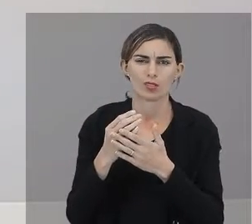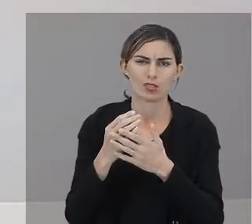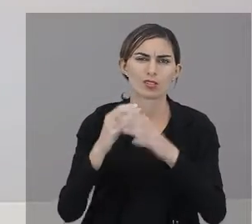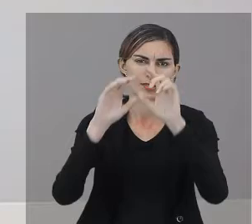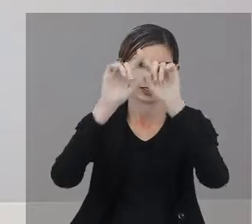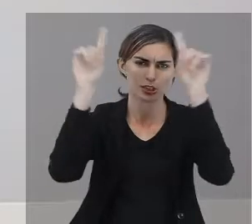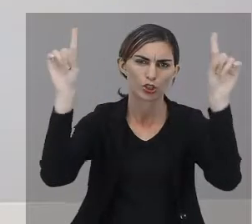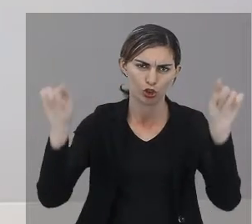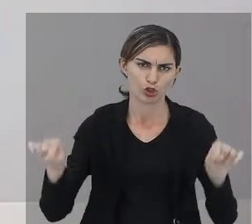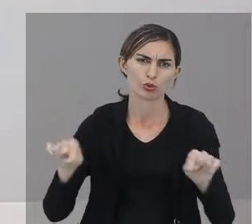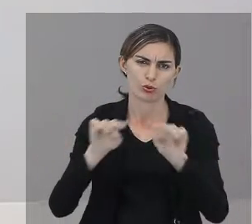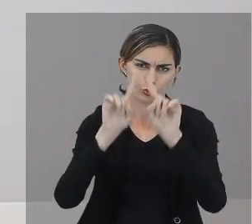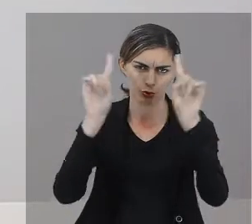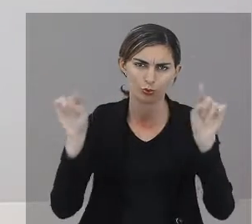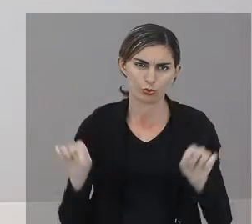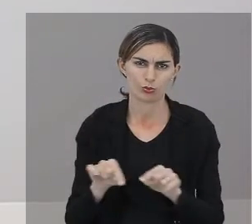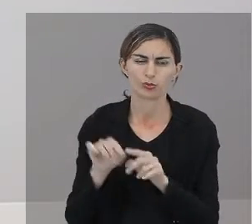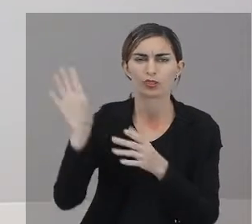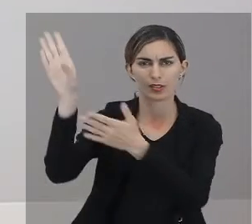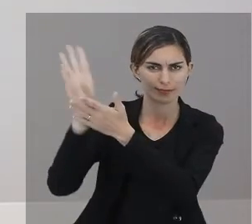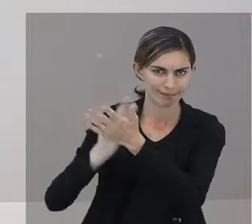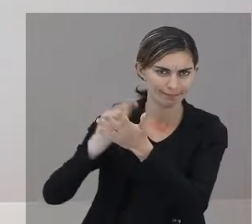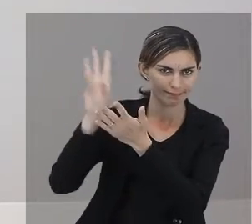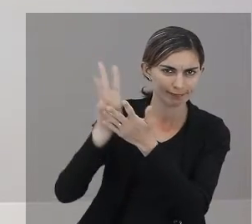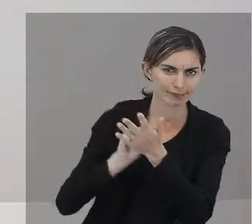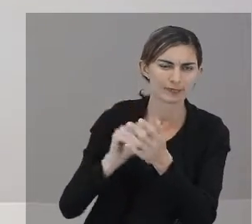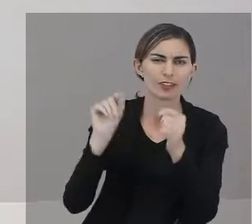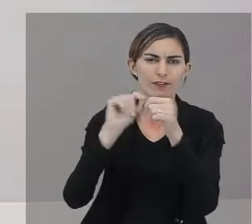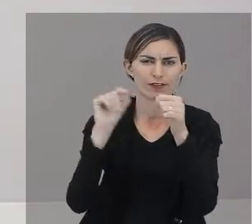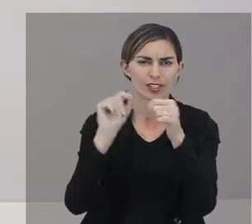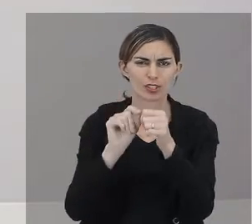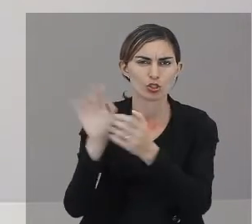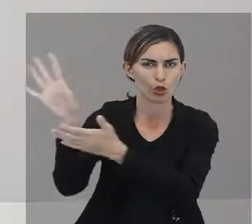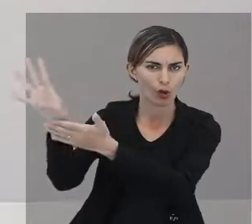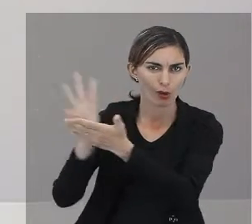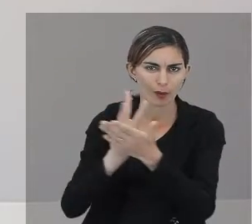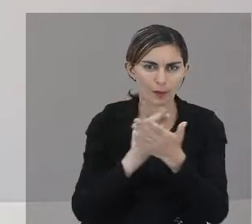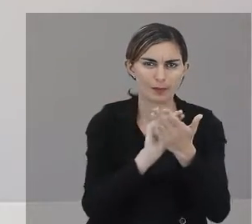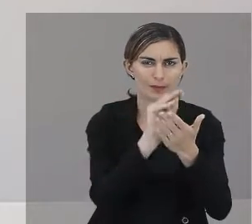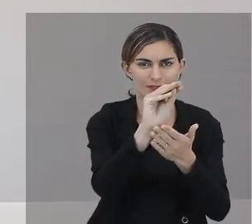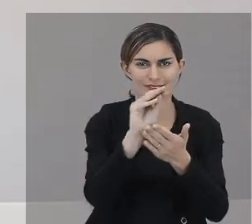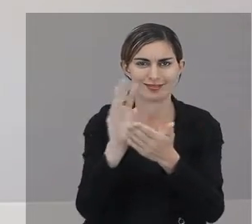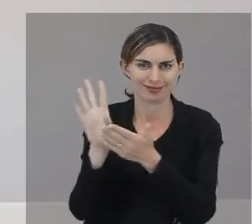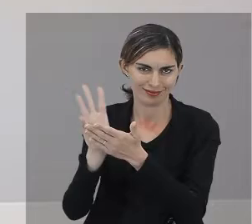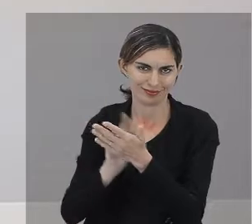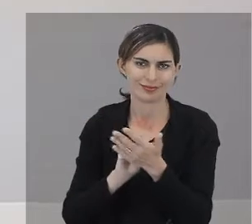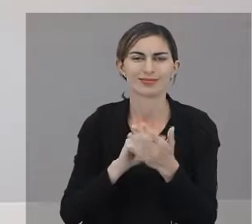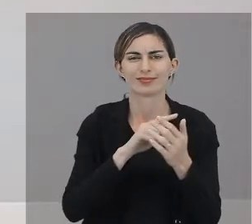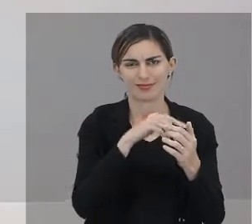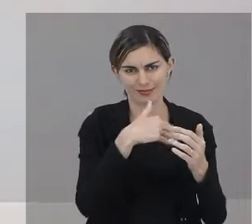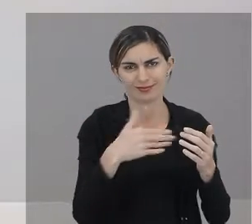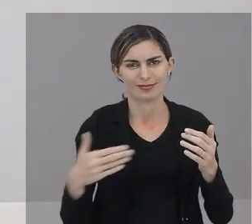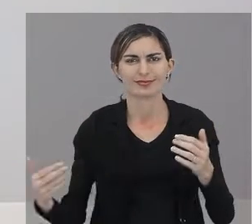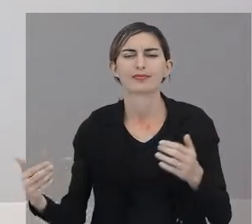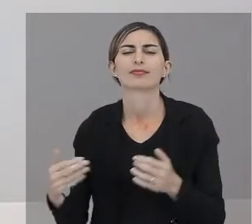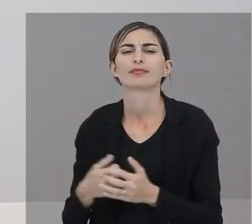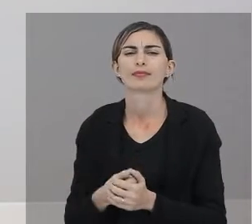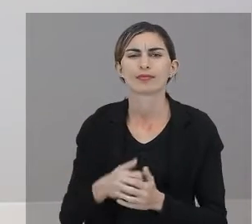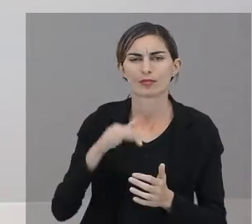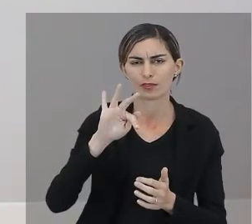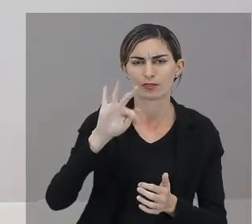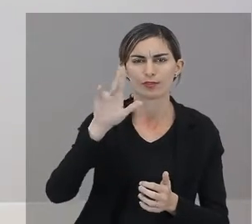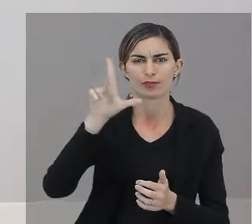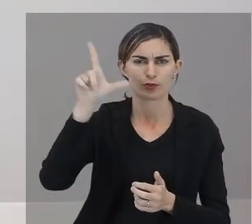formas de estruturas de repetição para fazer a repetição desse fluxo. A repetição desse